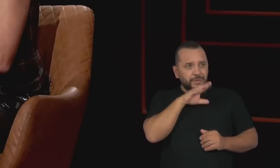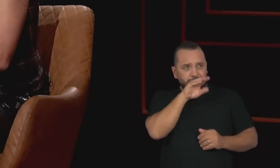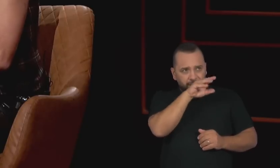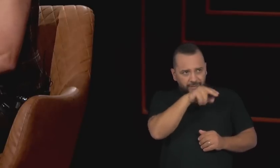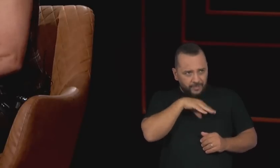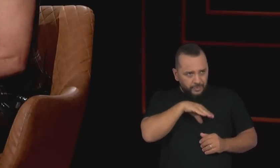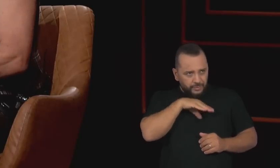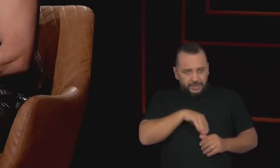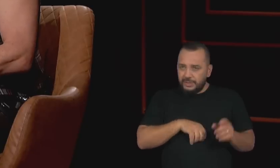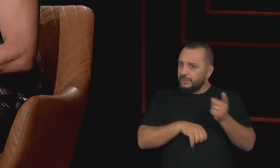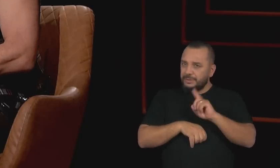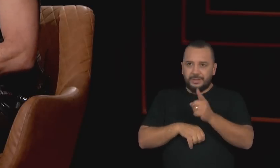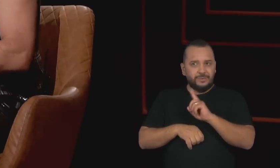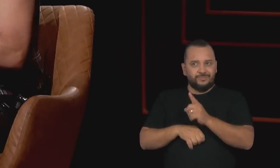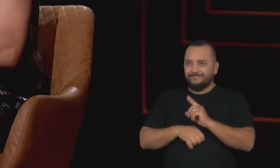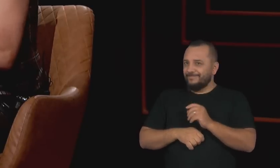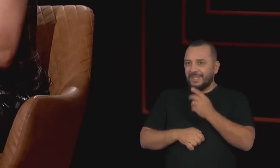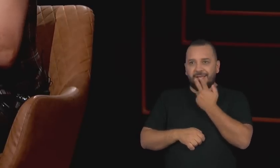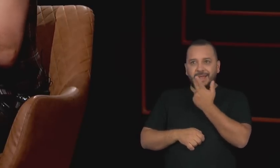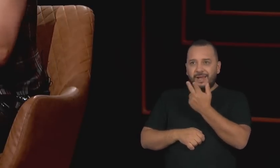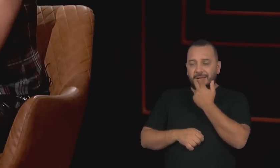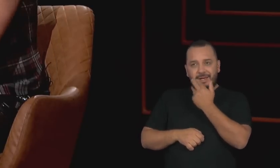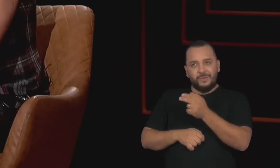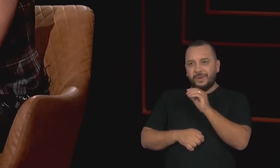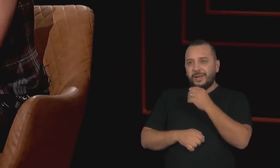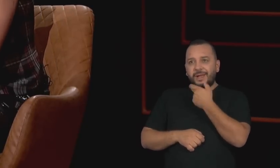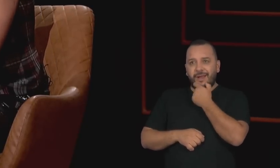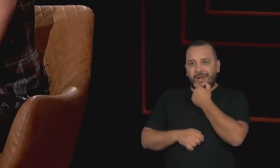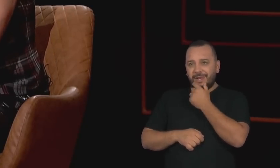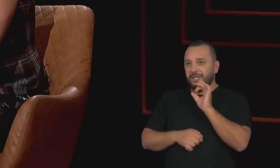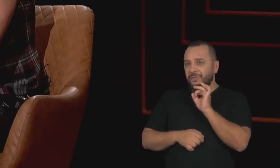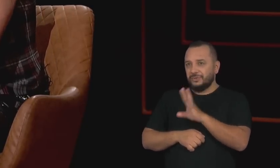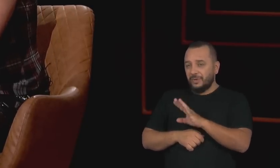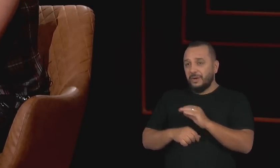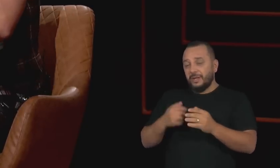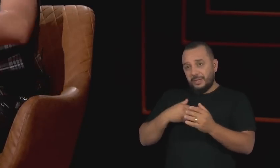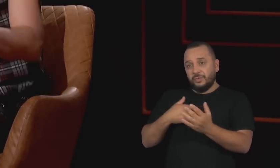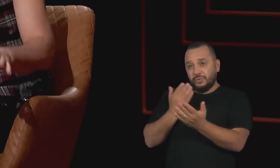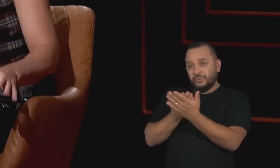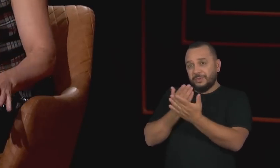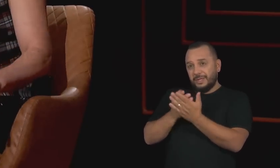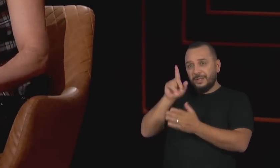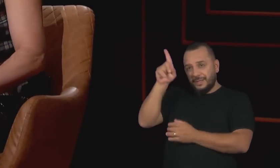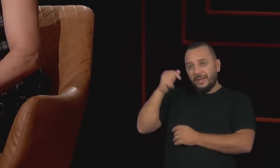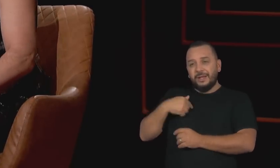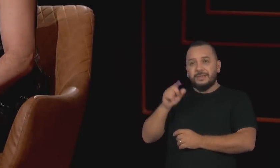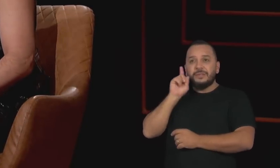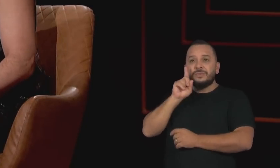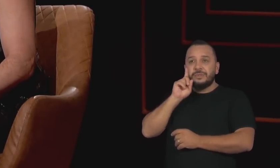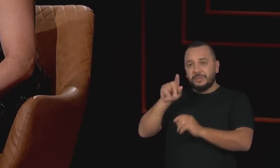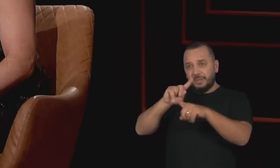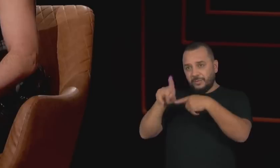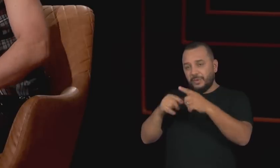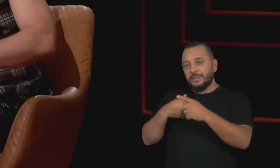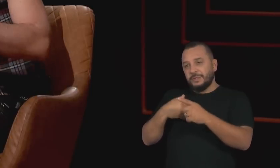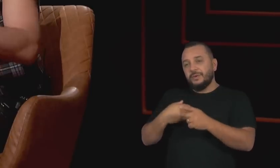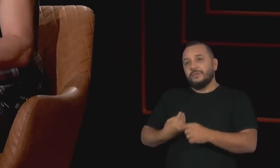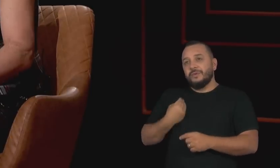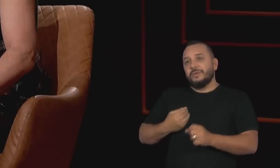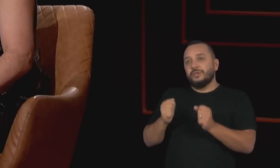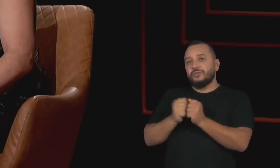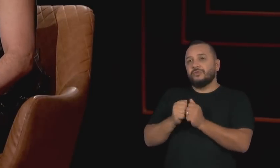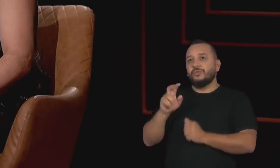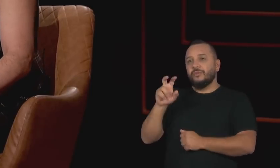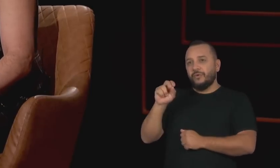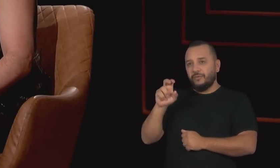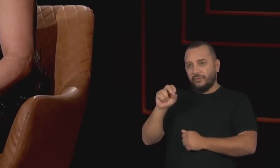pouco. E um dos motivos que meus pais continuaram estudando lá em Stanford, eles me mandaram para morar com os meus avós. Então, eu fiquei morando com